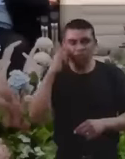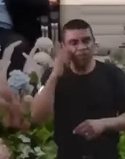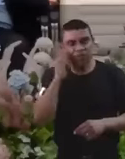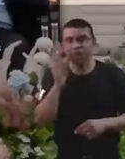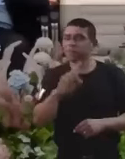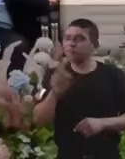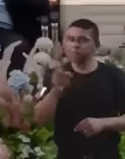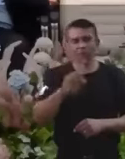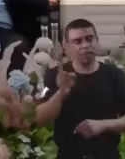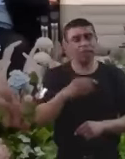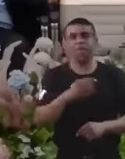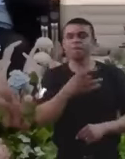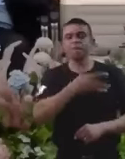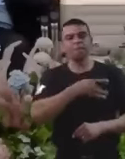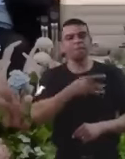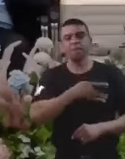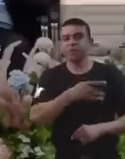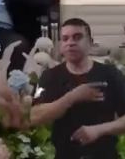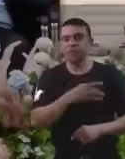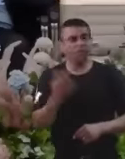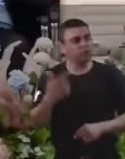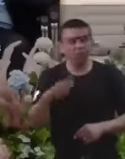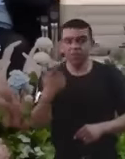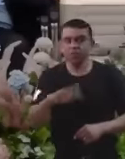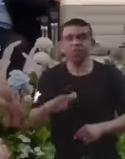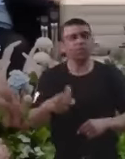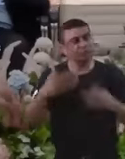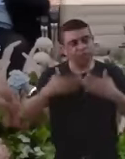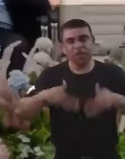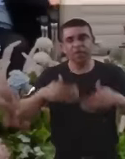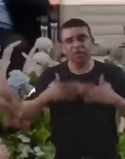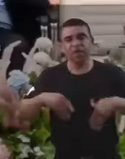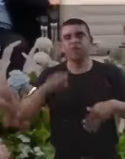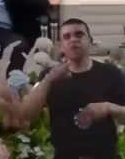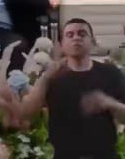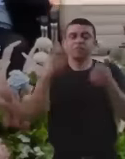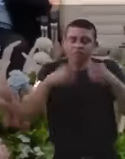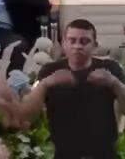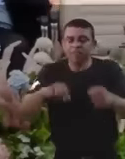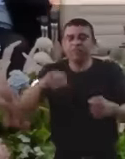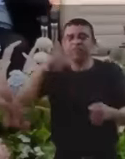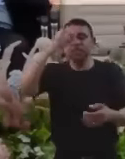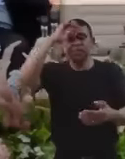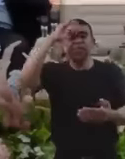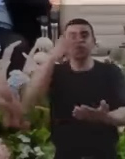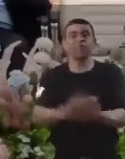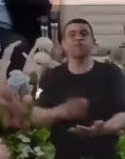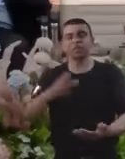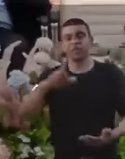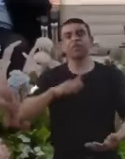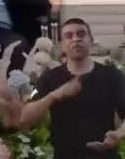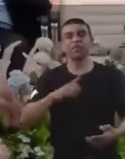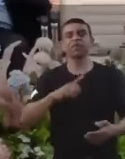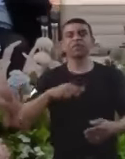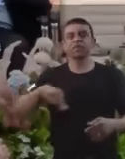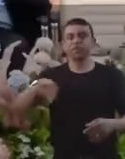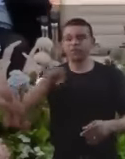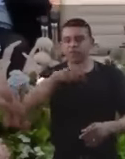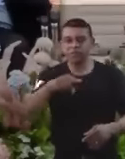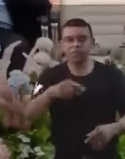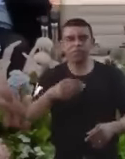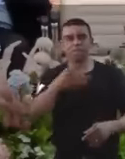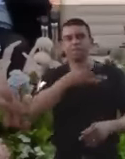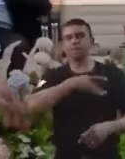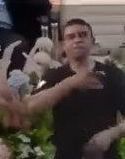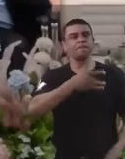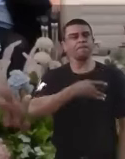abrir a boca e assumir a sua fé diante daqueles que odeiam o evangelho. Não tenha medo, eles